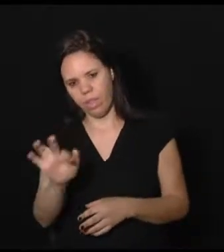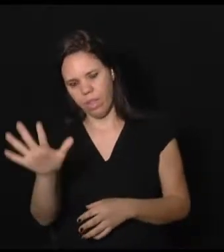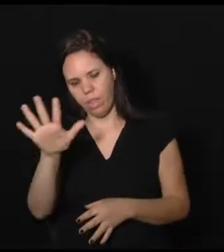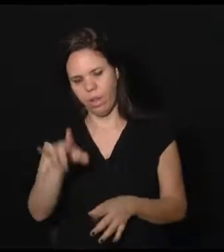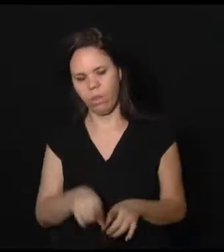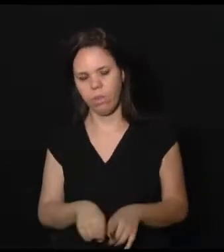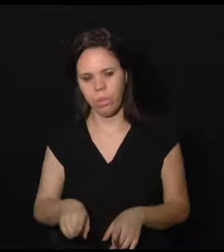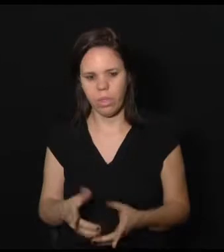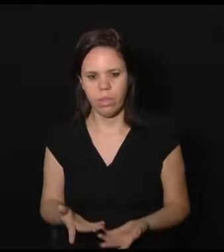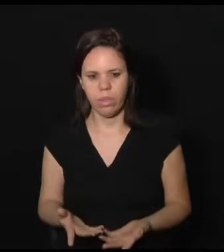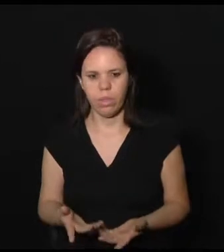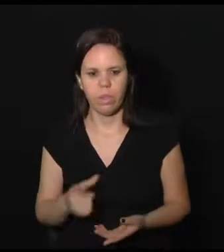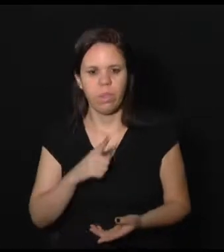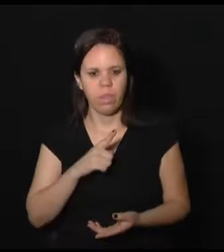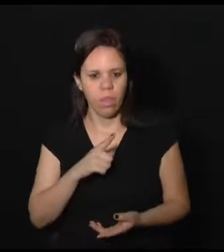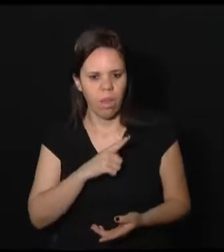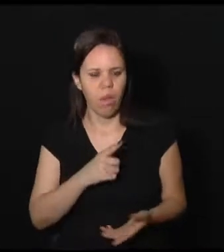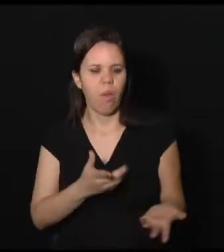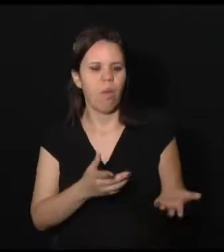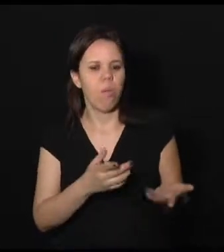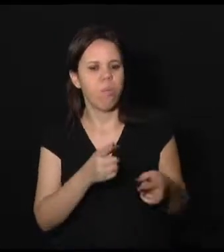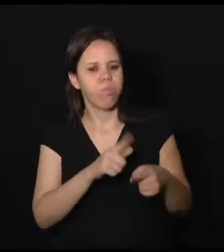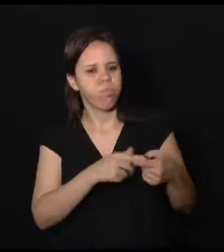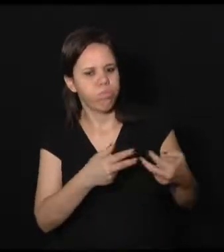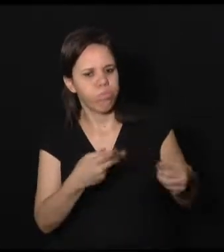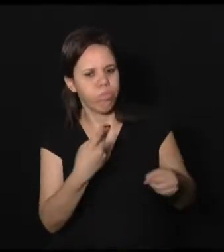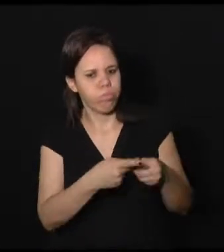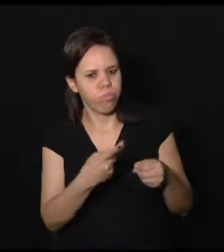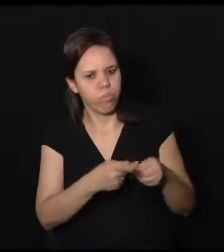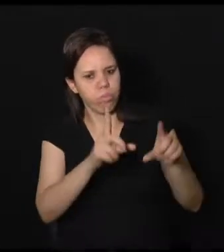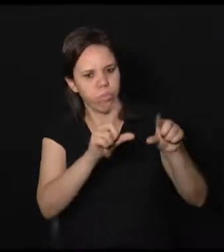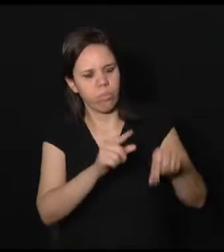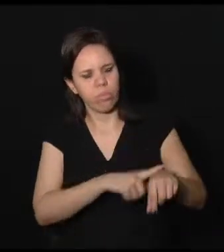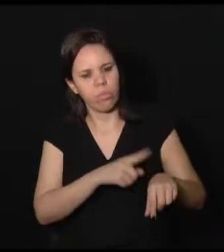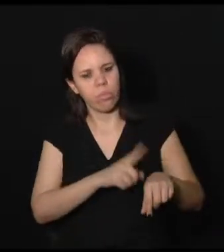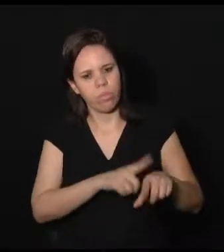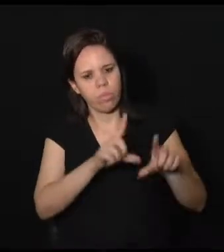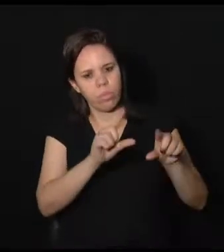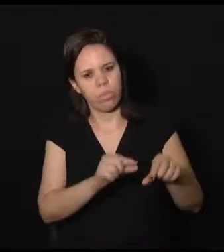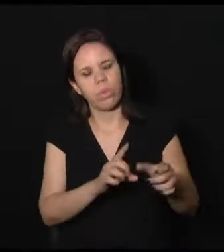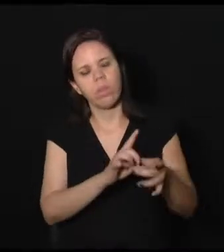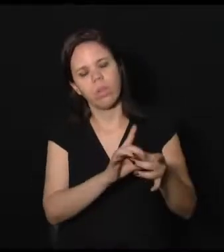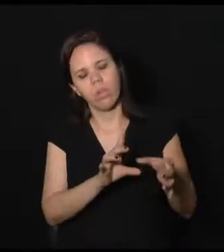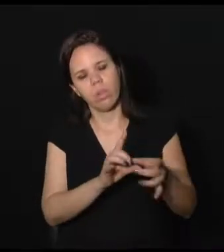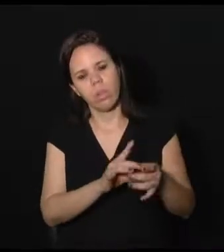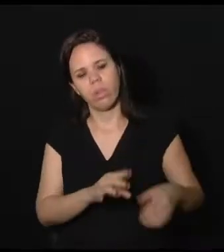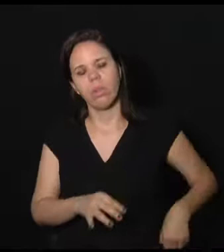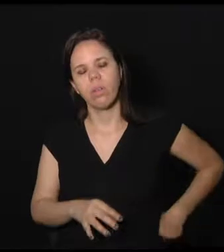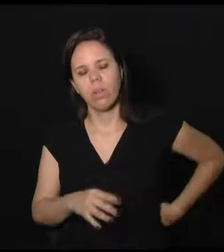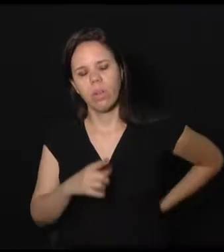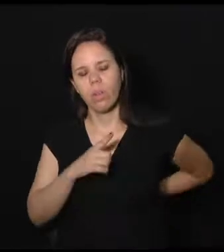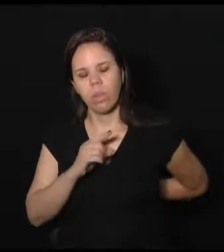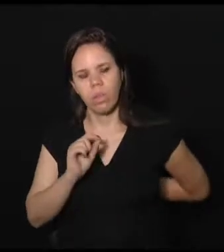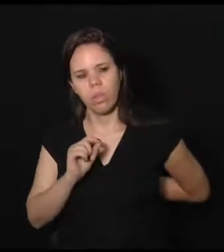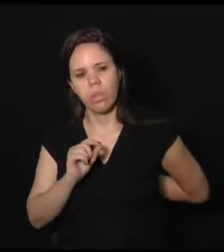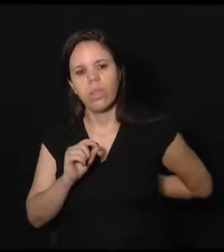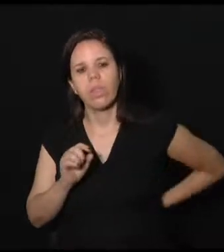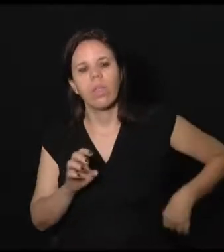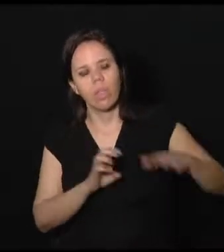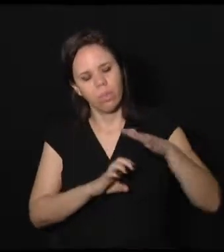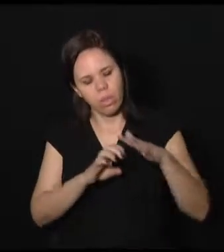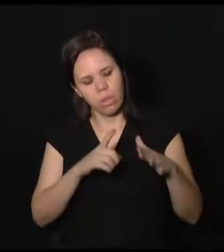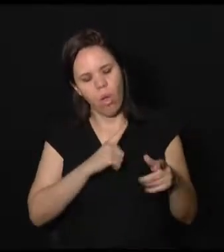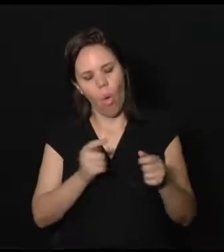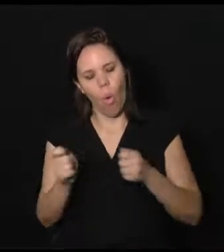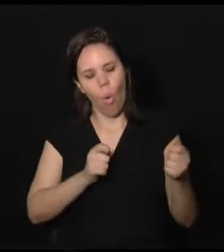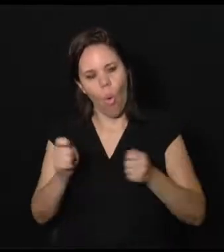dessa mercadoria no recinto alfandegado ele diminui de forma significativa e isso permite que a empresa possa ter um